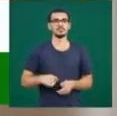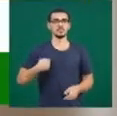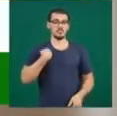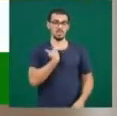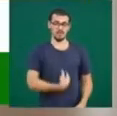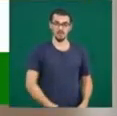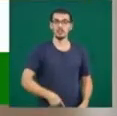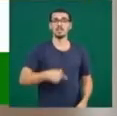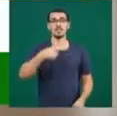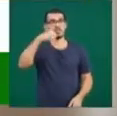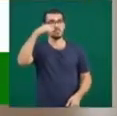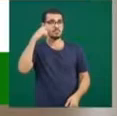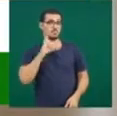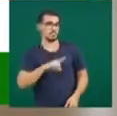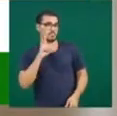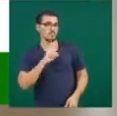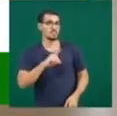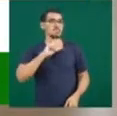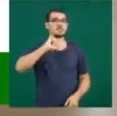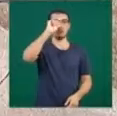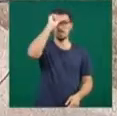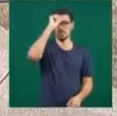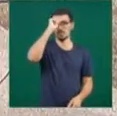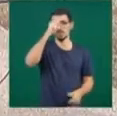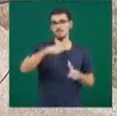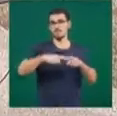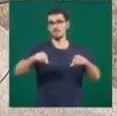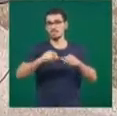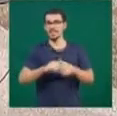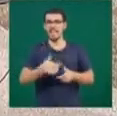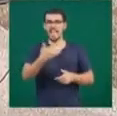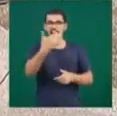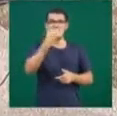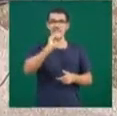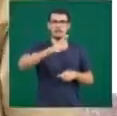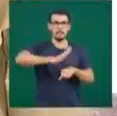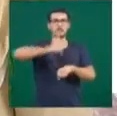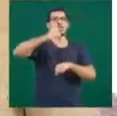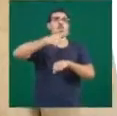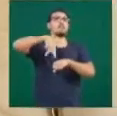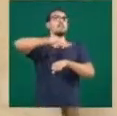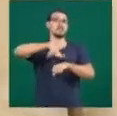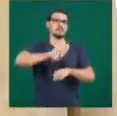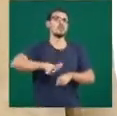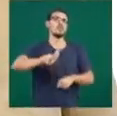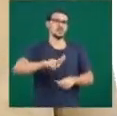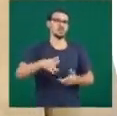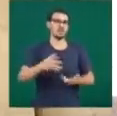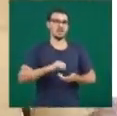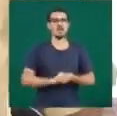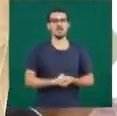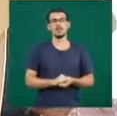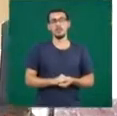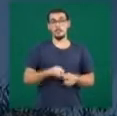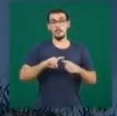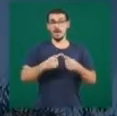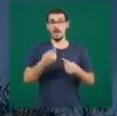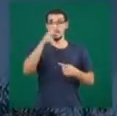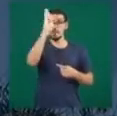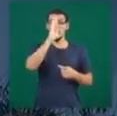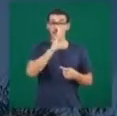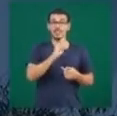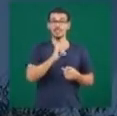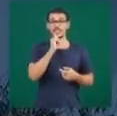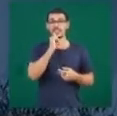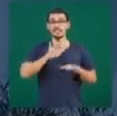Índia estão entre os 10 países com capacidade de instalação de energia fotovoltaica. O professor explica que no Brasil, a energia solar,